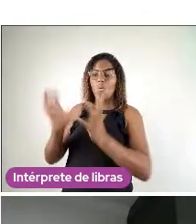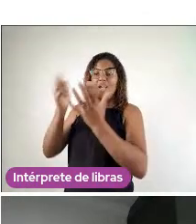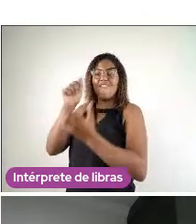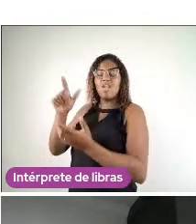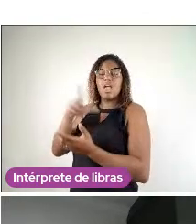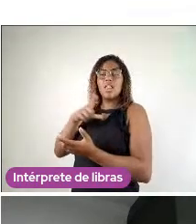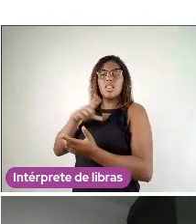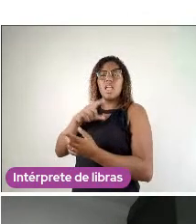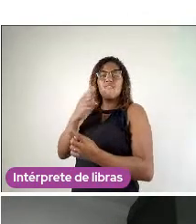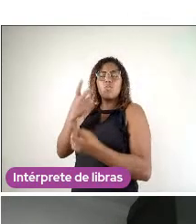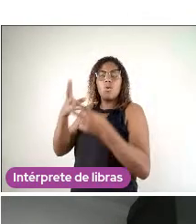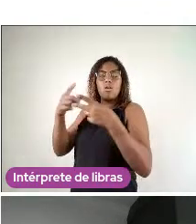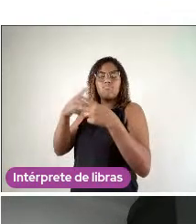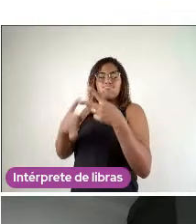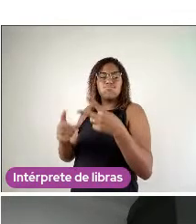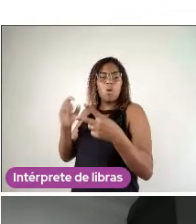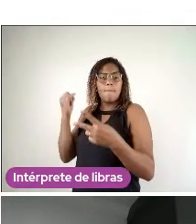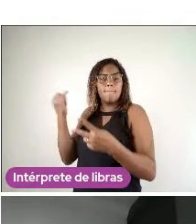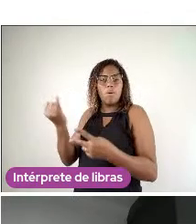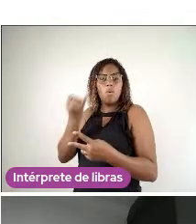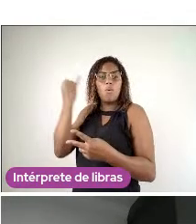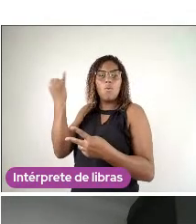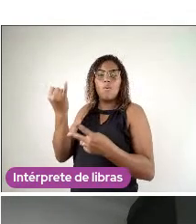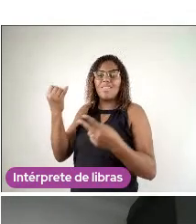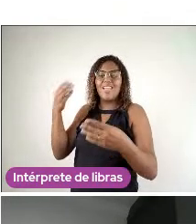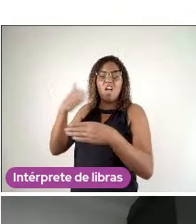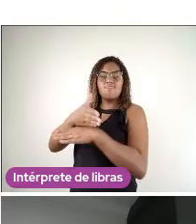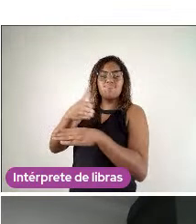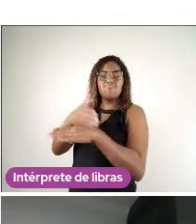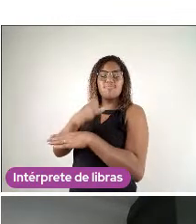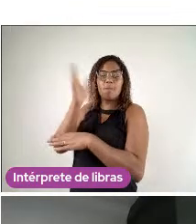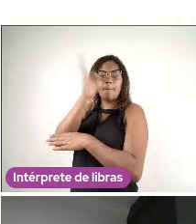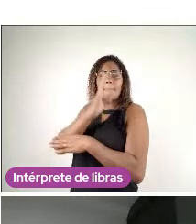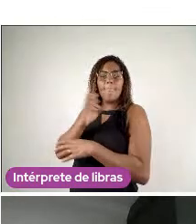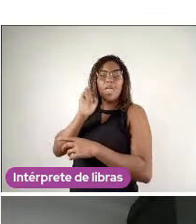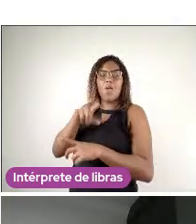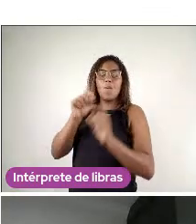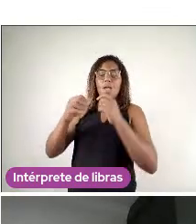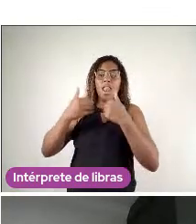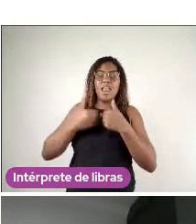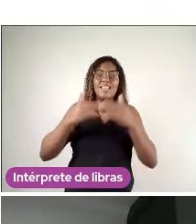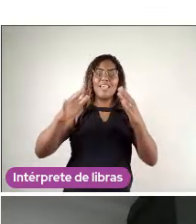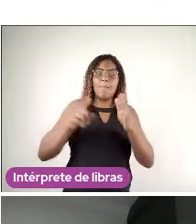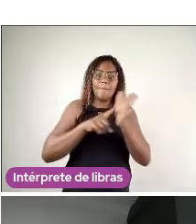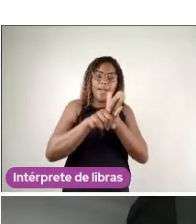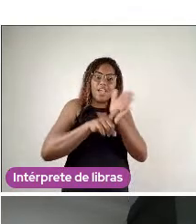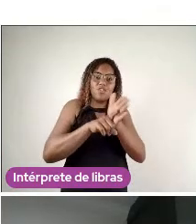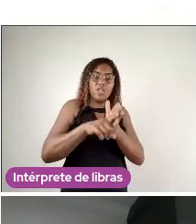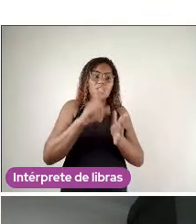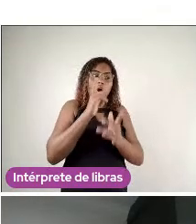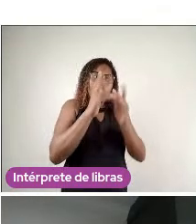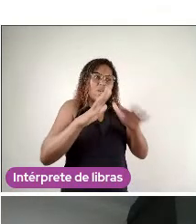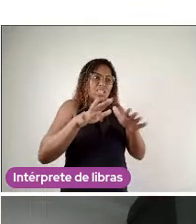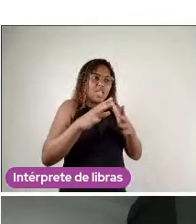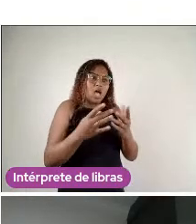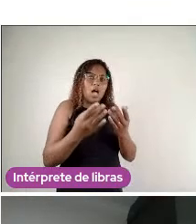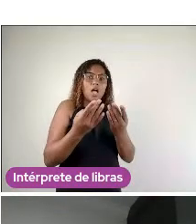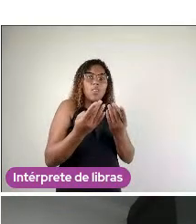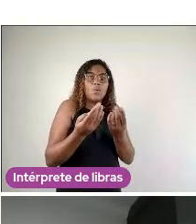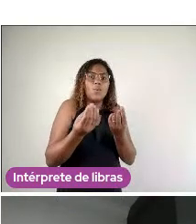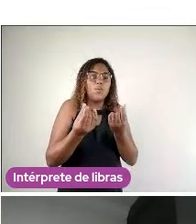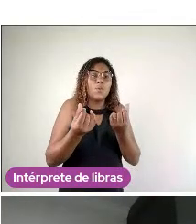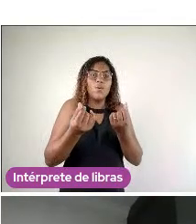2 marcos importantes da participação brasileira, que foi o lançamento da pesquisa Oceano Sem Mistérios, que é uma pesquisa